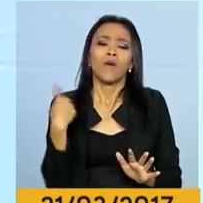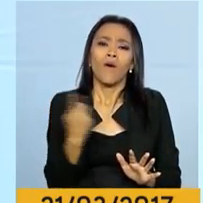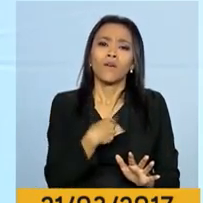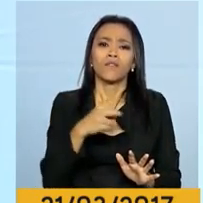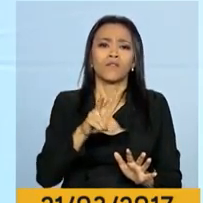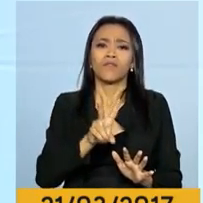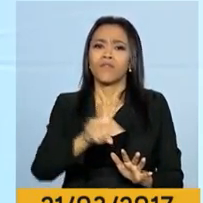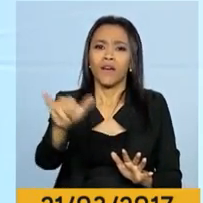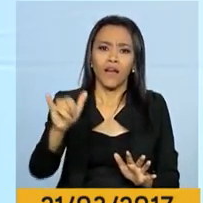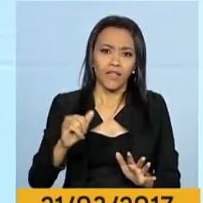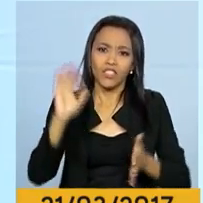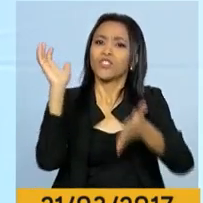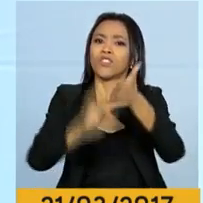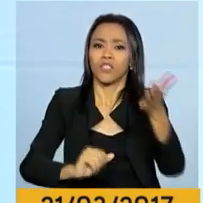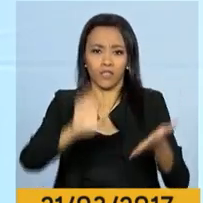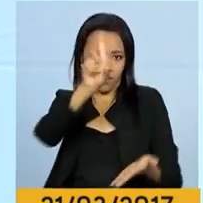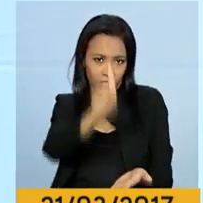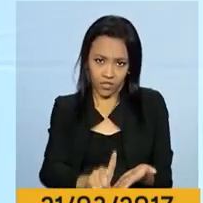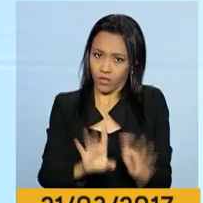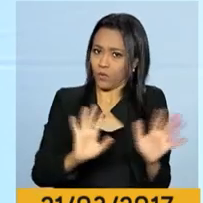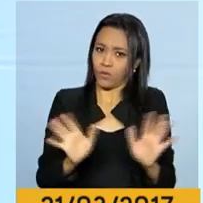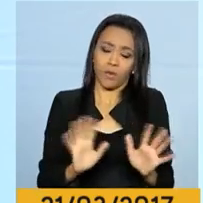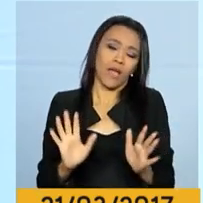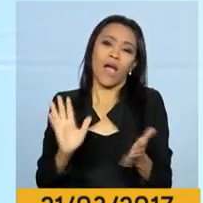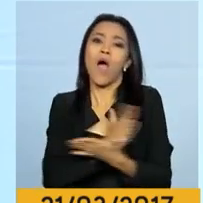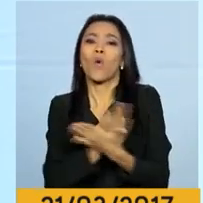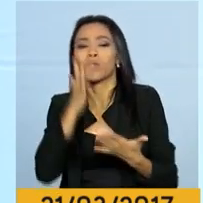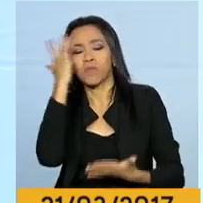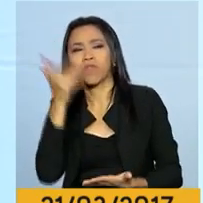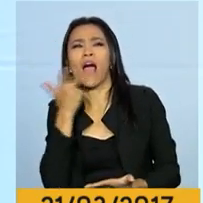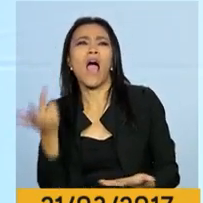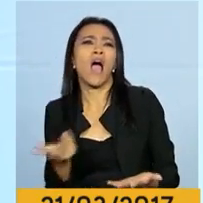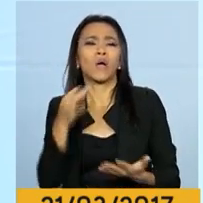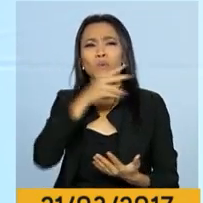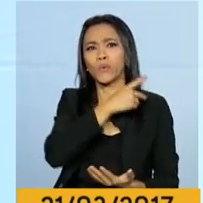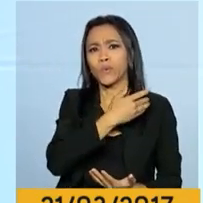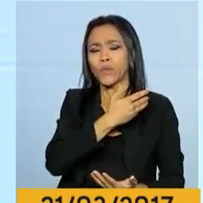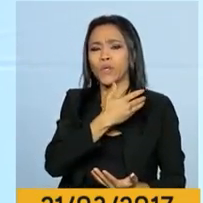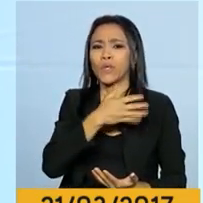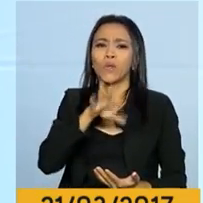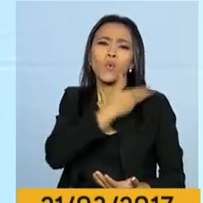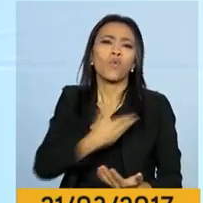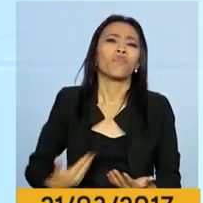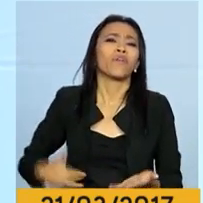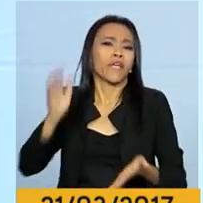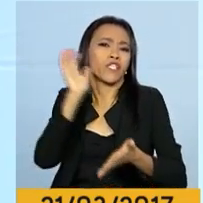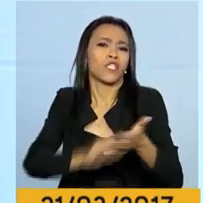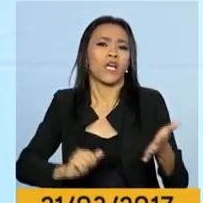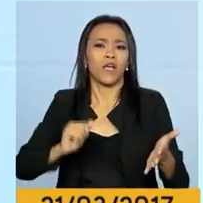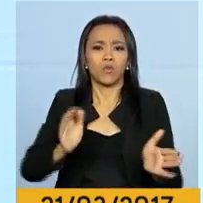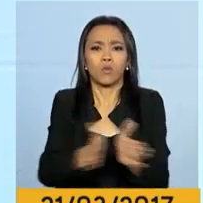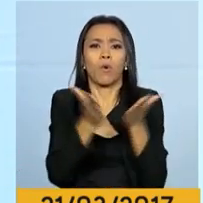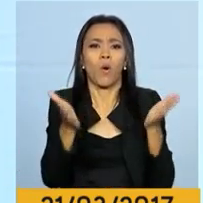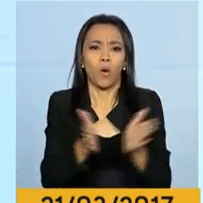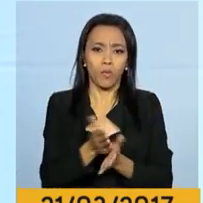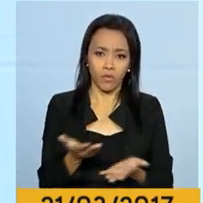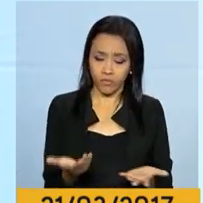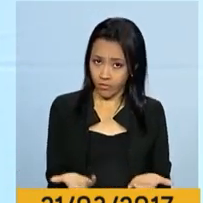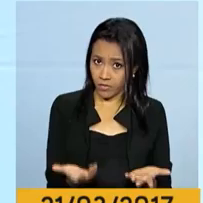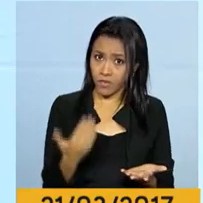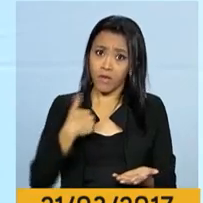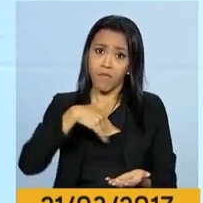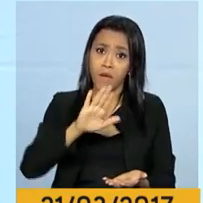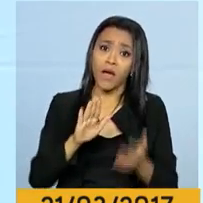vulneração de direitos, que muitas vezes diz, ah, o governo quer tirar dos pobres. Eu digo uma coisa aos senhores, estatísticas que eu tenho, mais